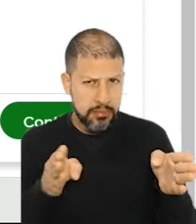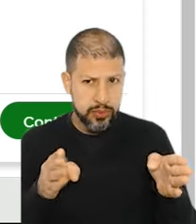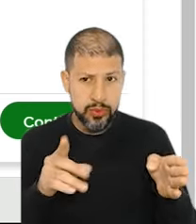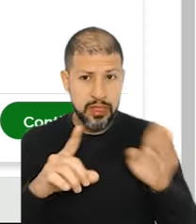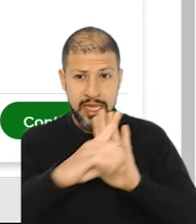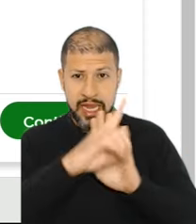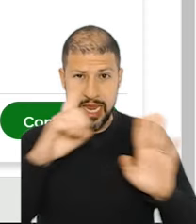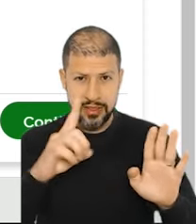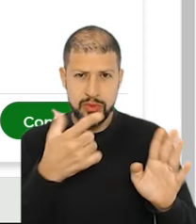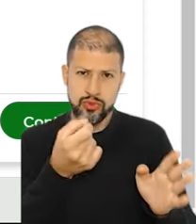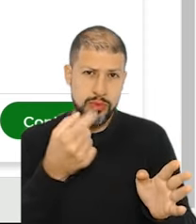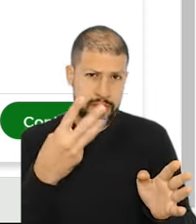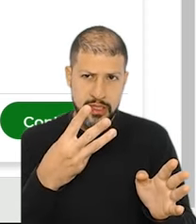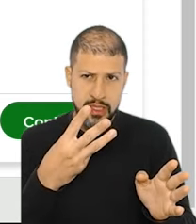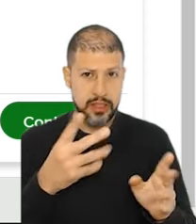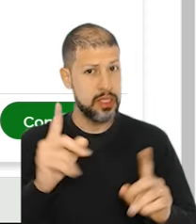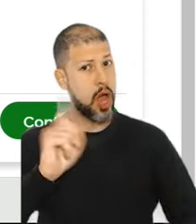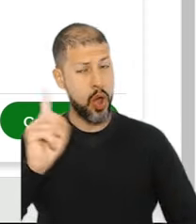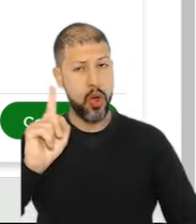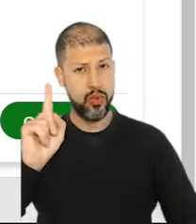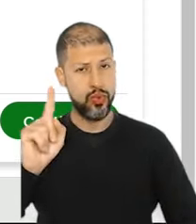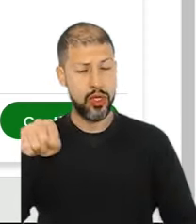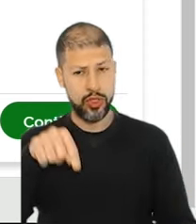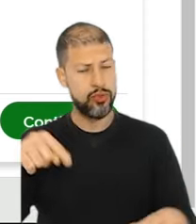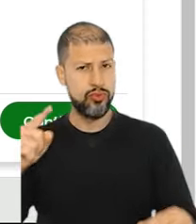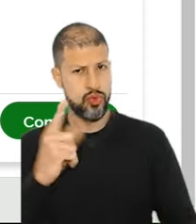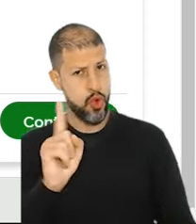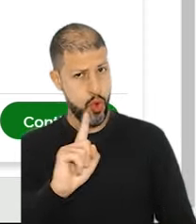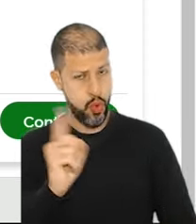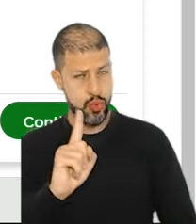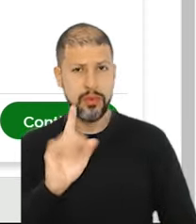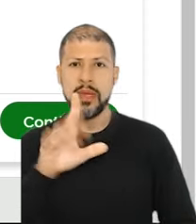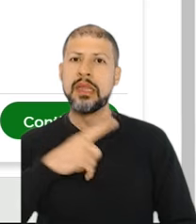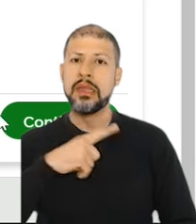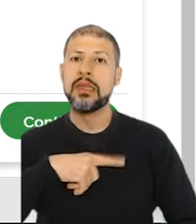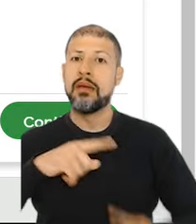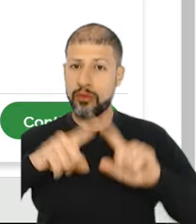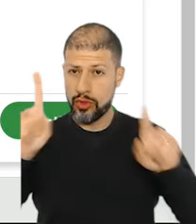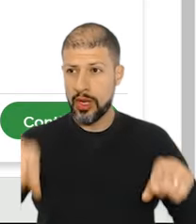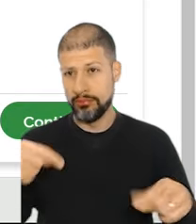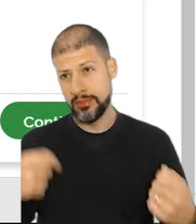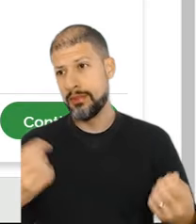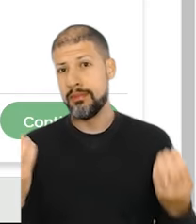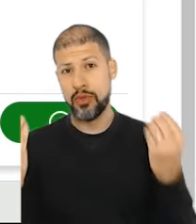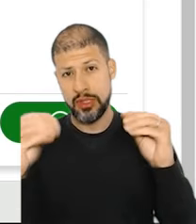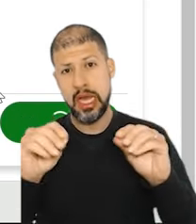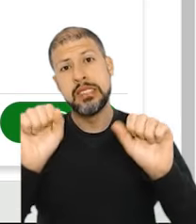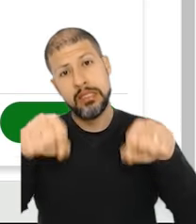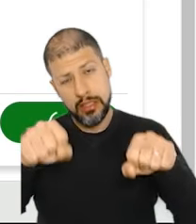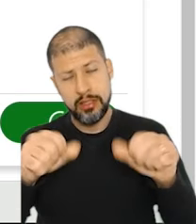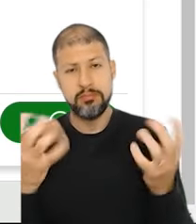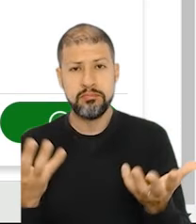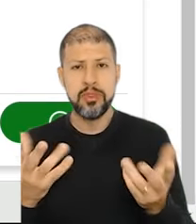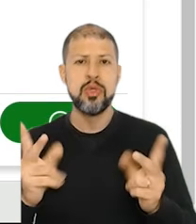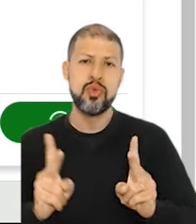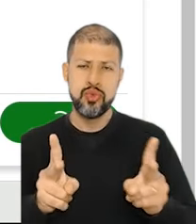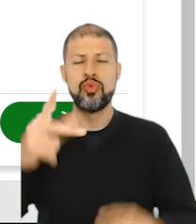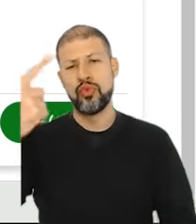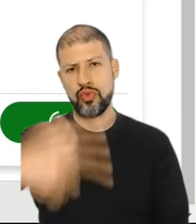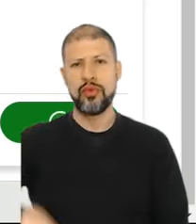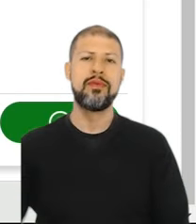não n nesse caso não mas se você tem empregado precisa colocar sim e com continua